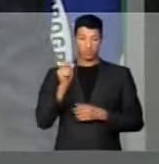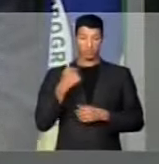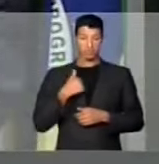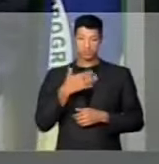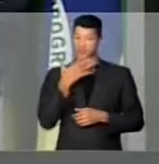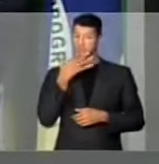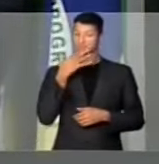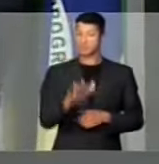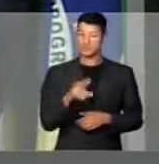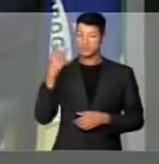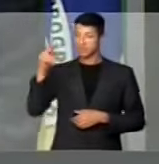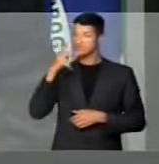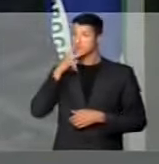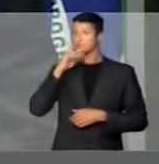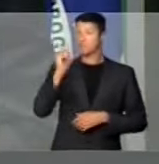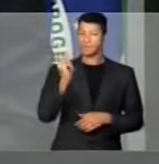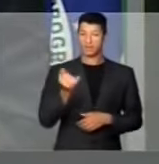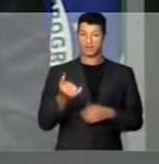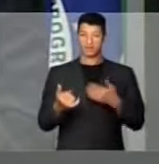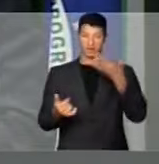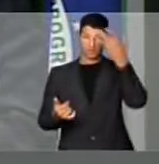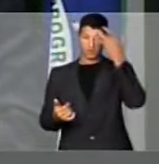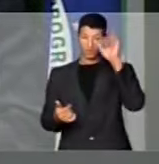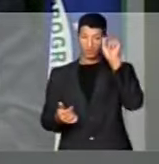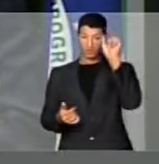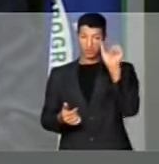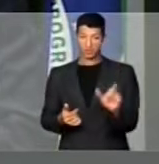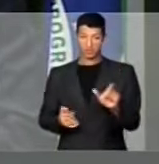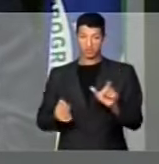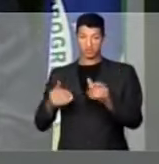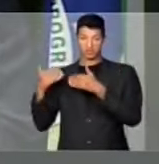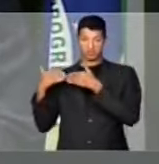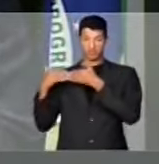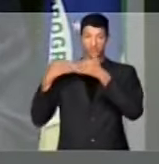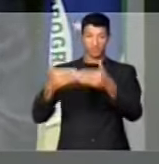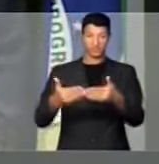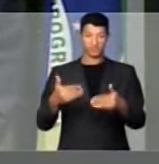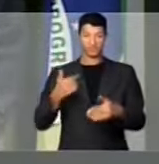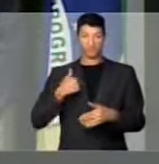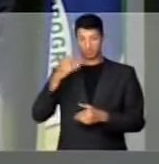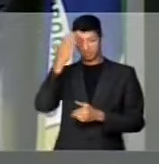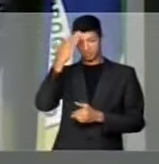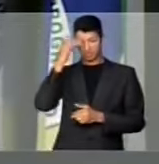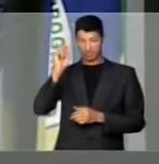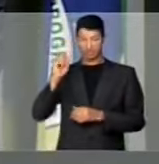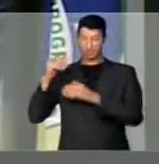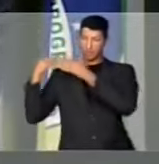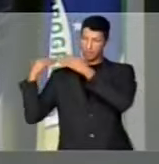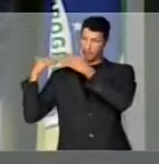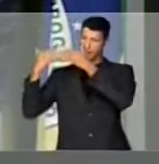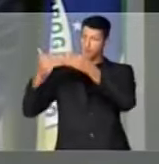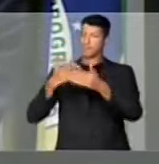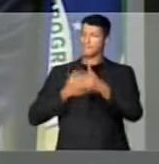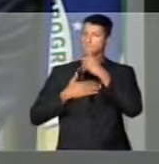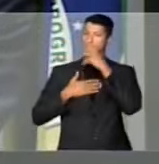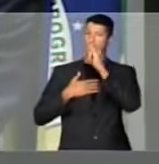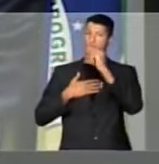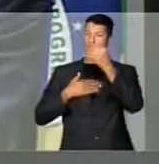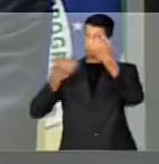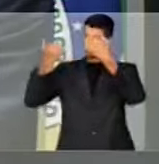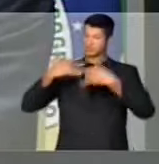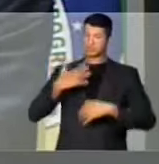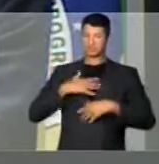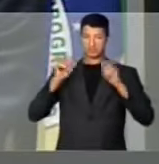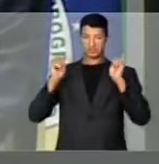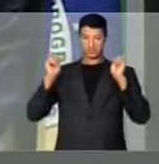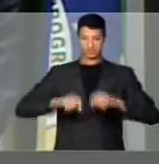não conheci o seu pai, eu não sei qual é a herança que ele lhe deixou. Eu sei que a herança que o meu pai me deixou é